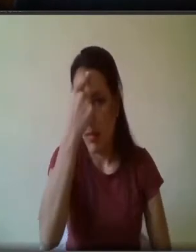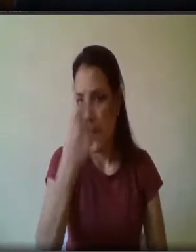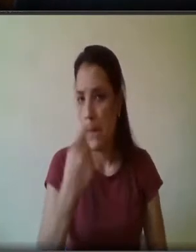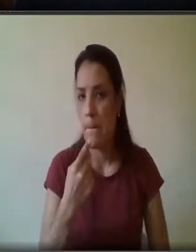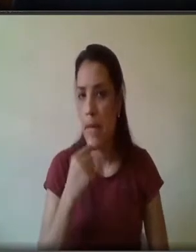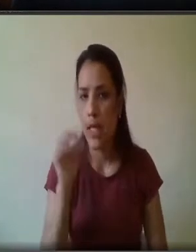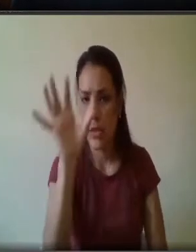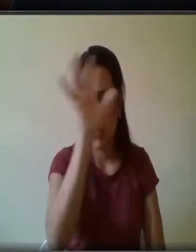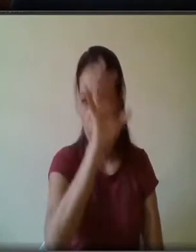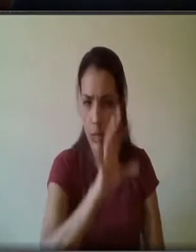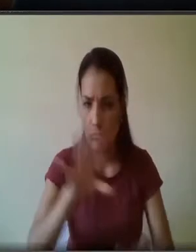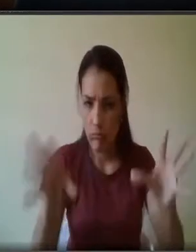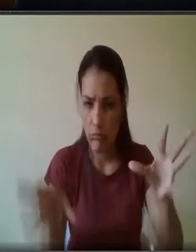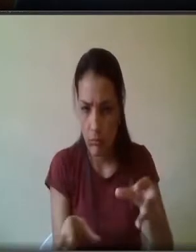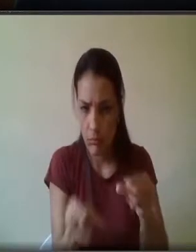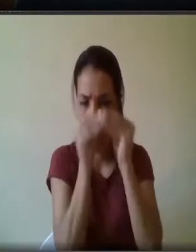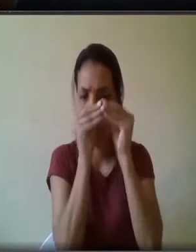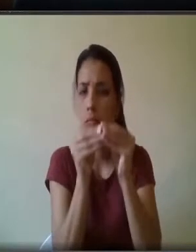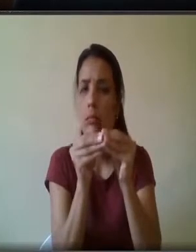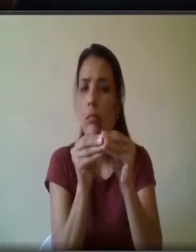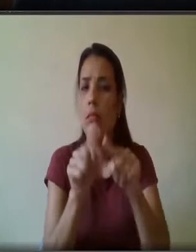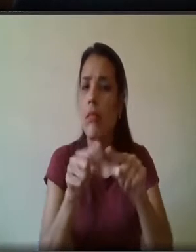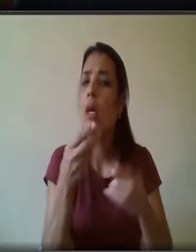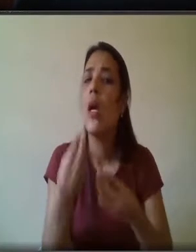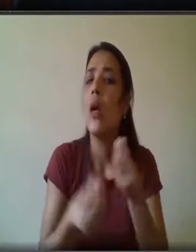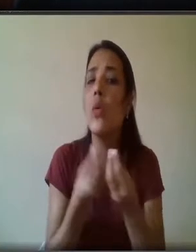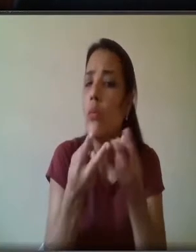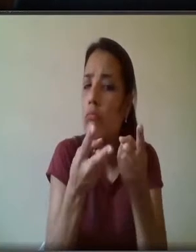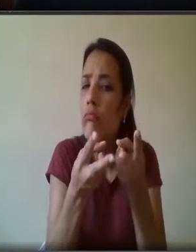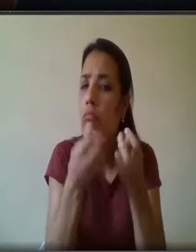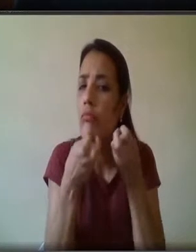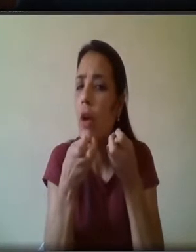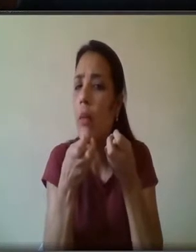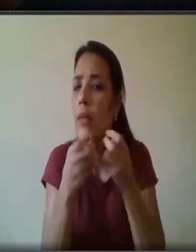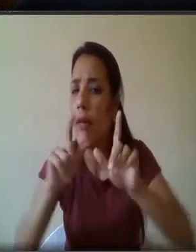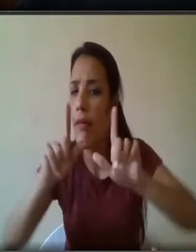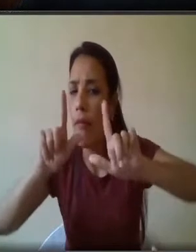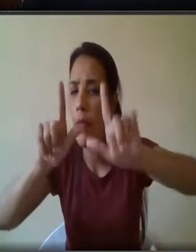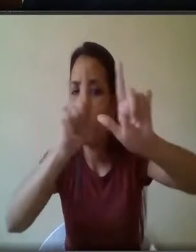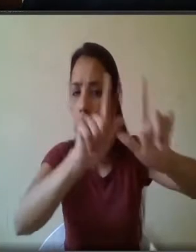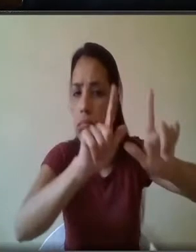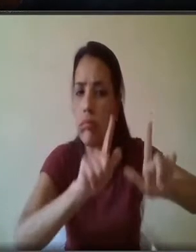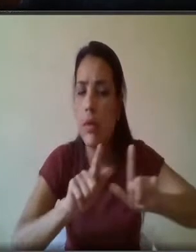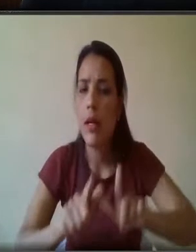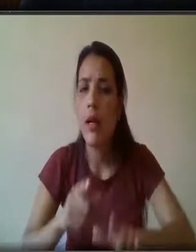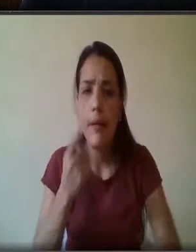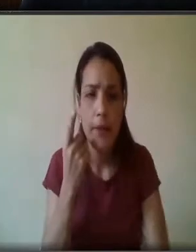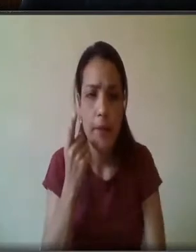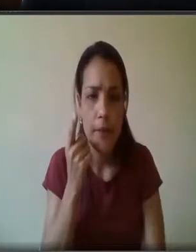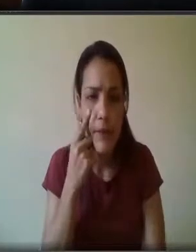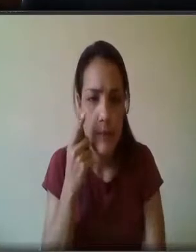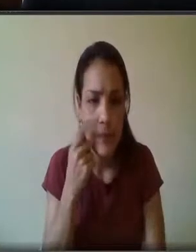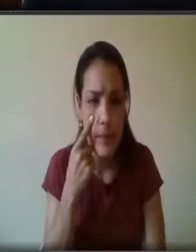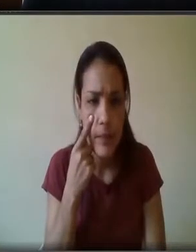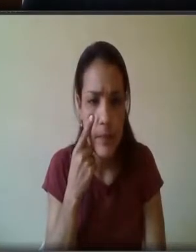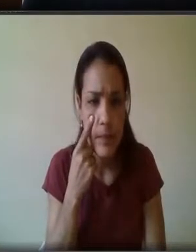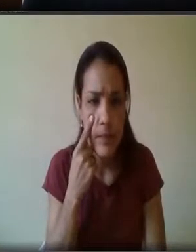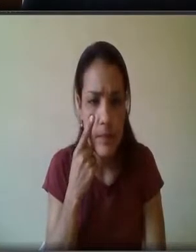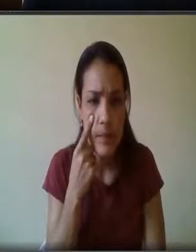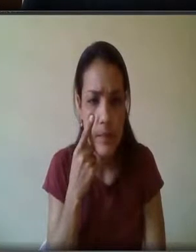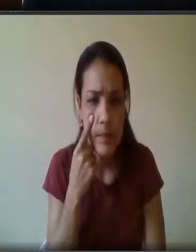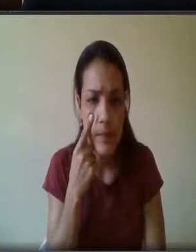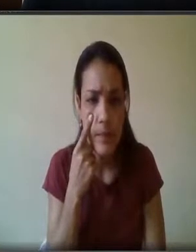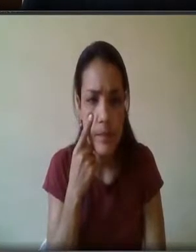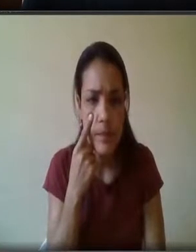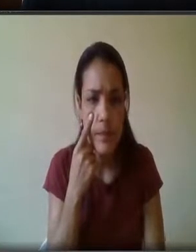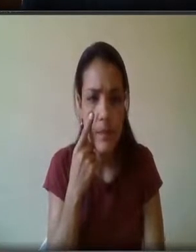vai observar essas placas, né? Vejam que há setas entre placas em